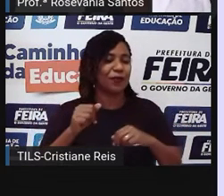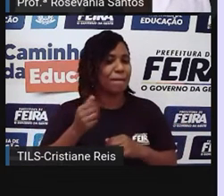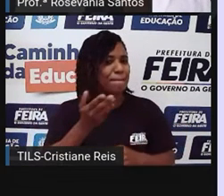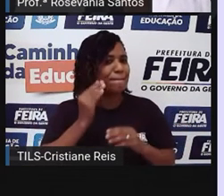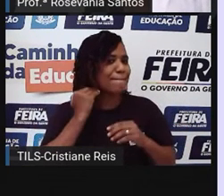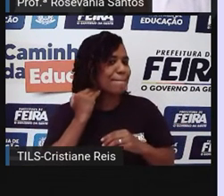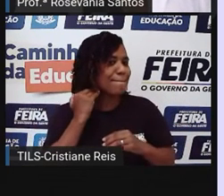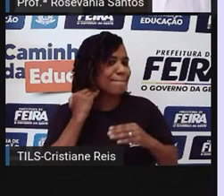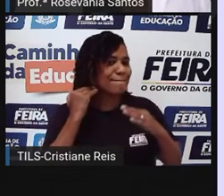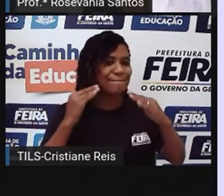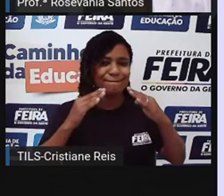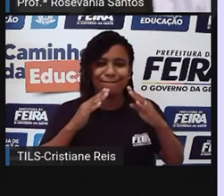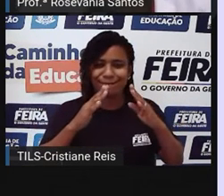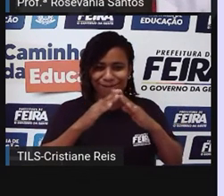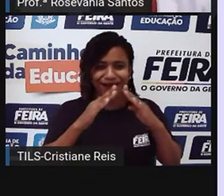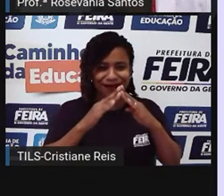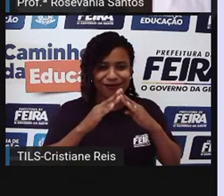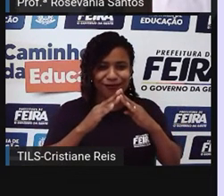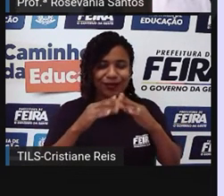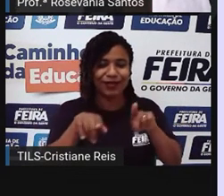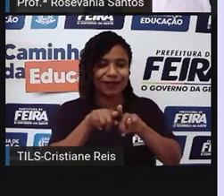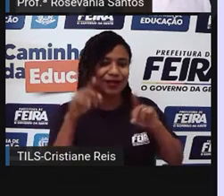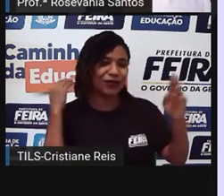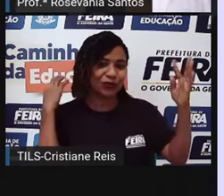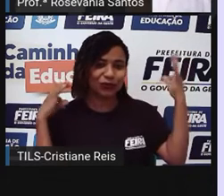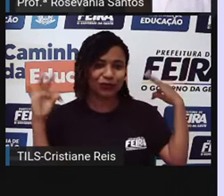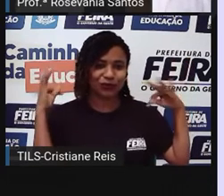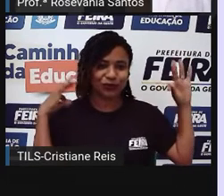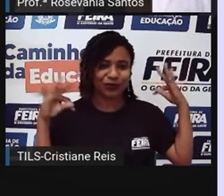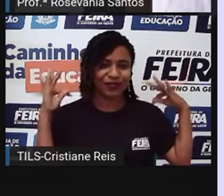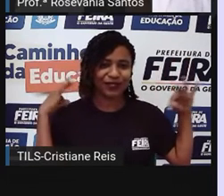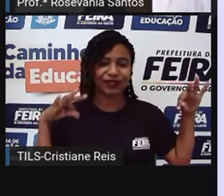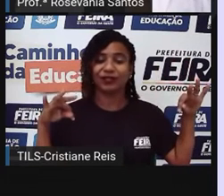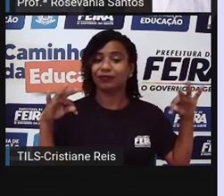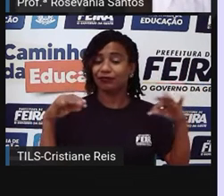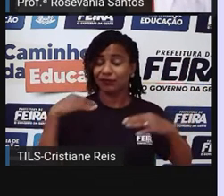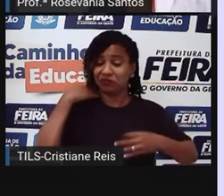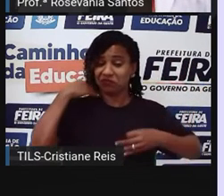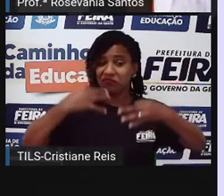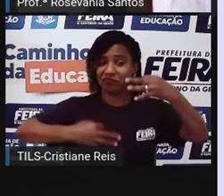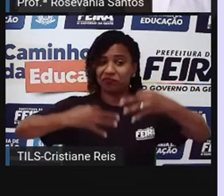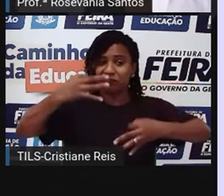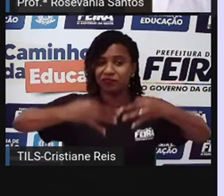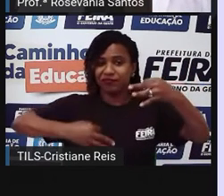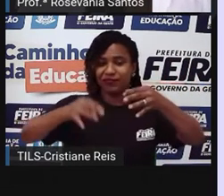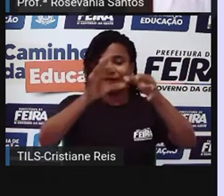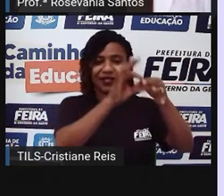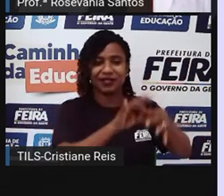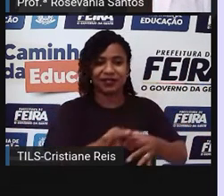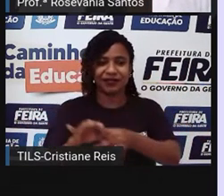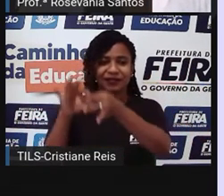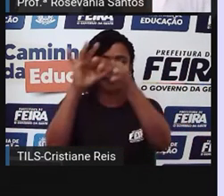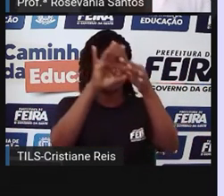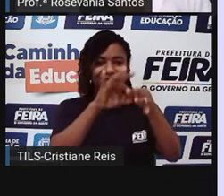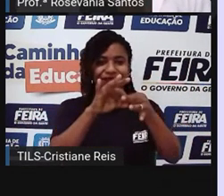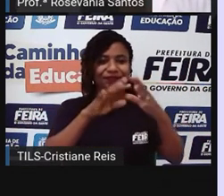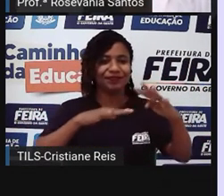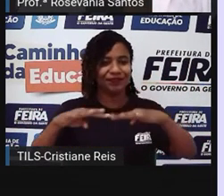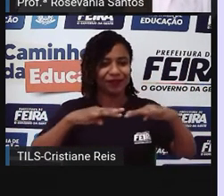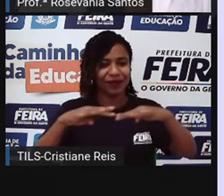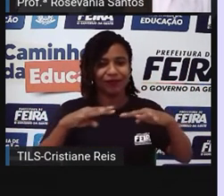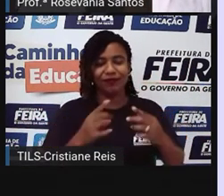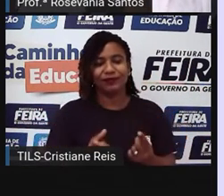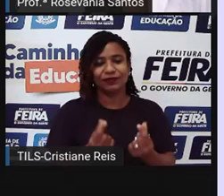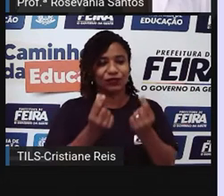bancos, de turismo, da parte ligada, né, à justiça. Tudo isso está ligado a esse capital, a esse movimento de capital